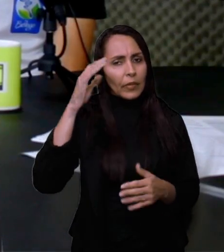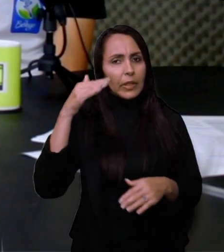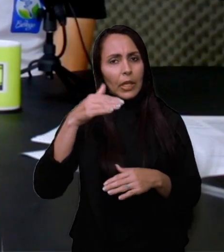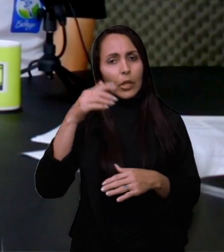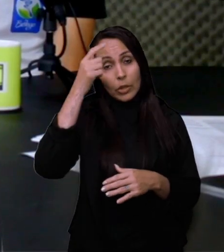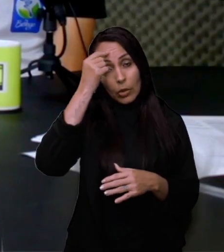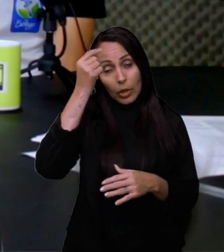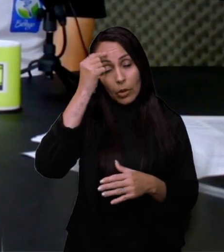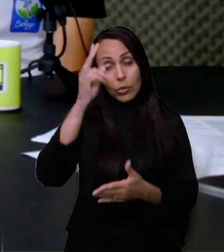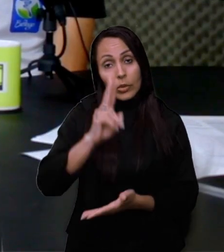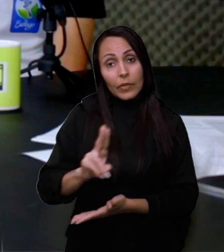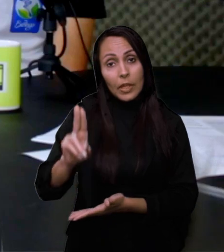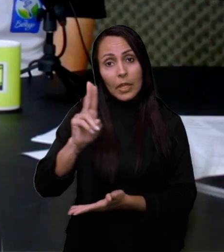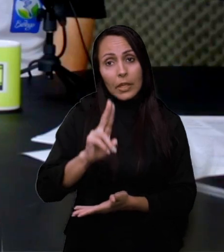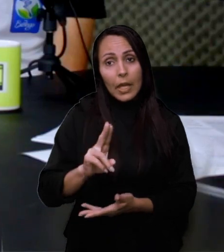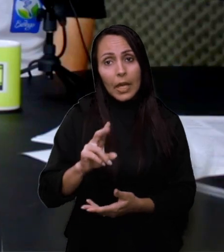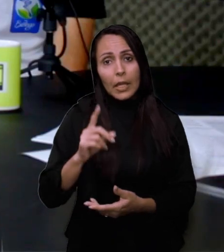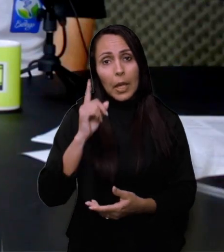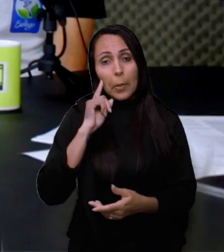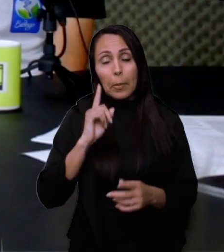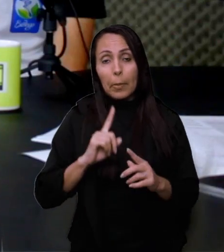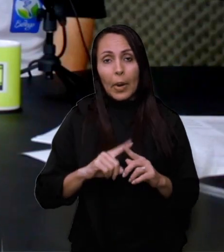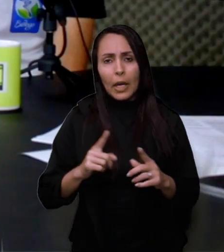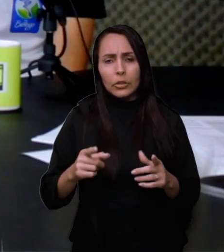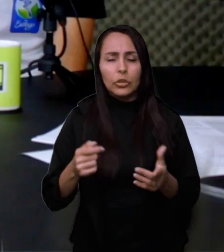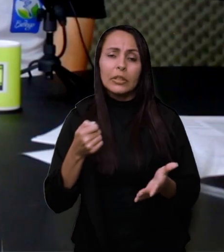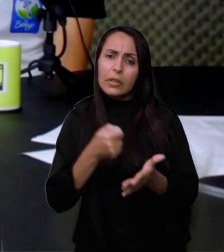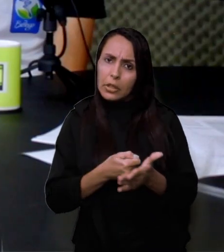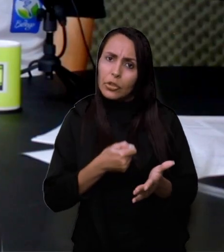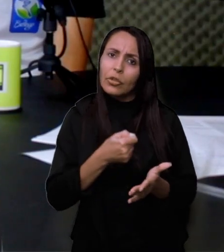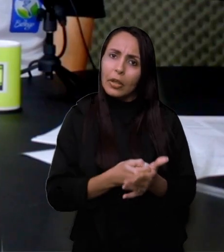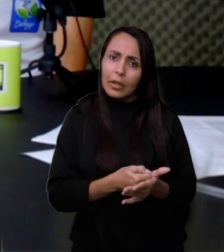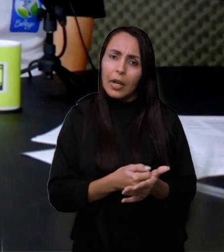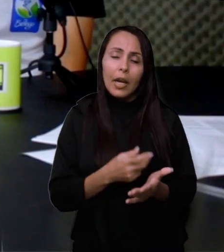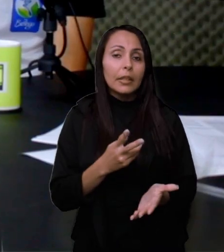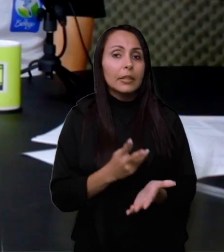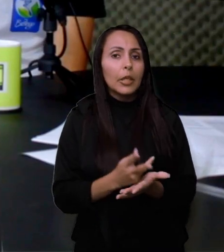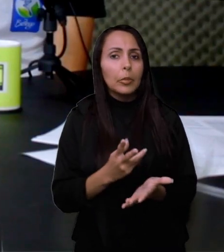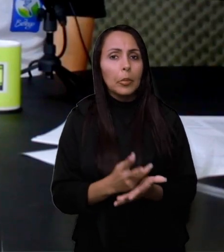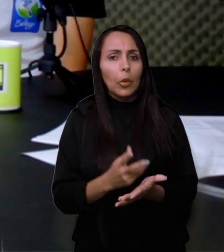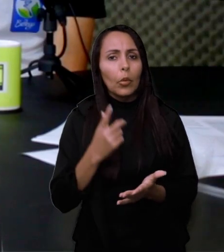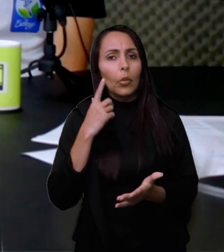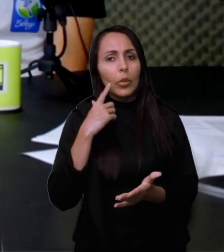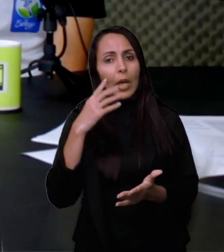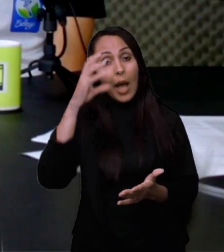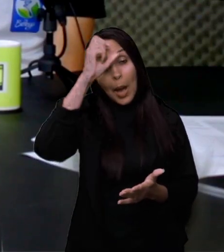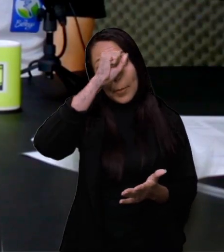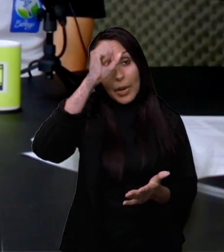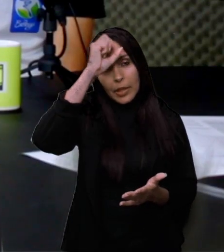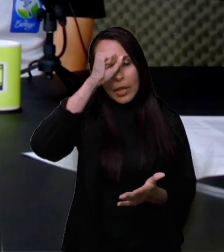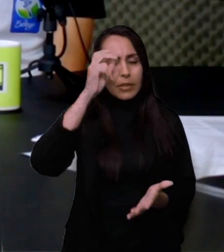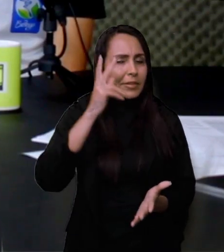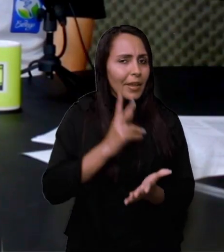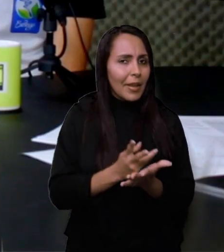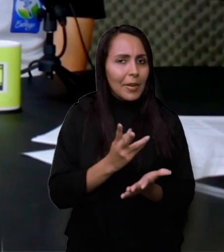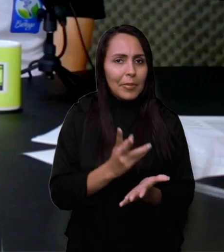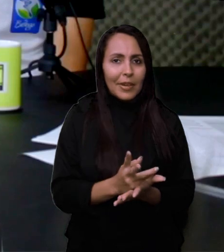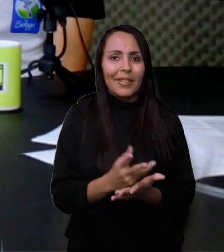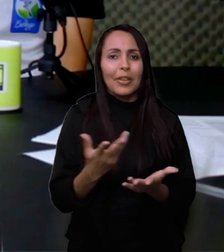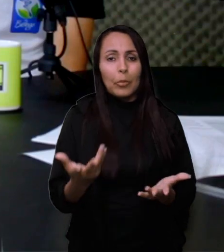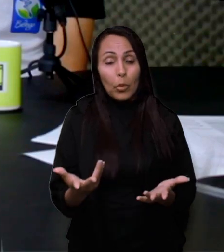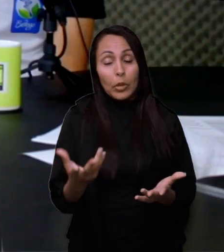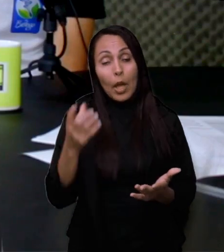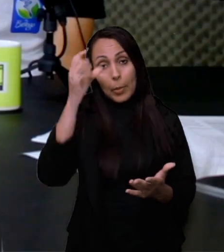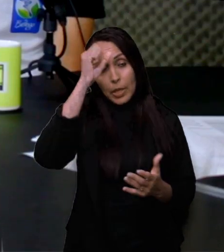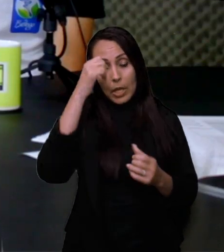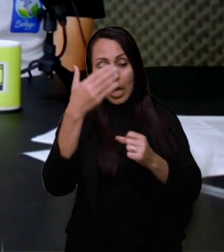que é muito bom, mas caso não seja, insista também. Mas sempre procurem conhecimento, que eu acho que é a base de tudo.